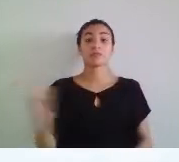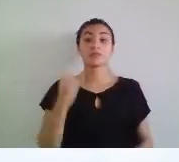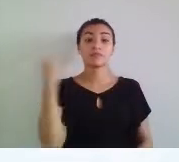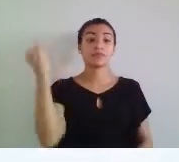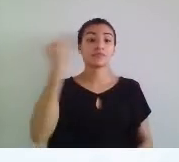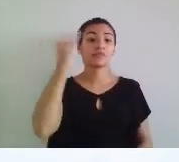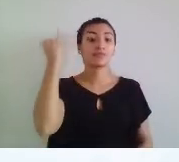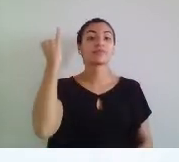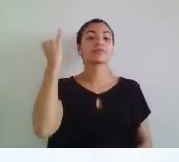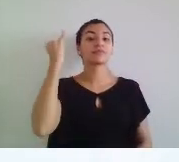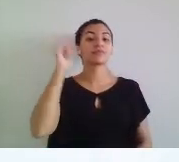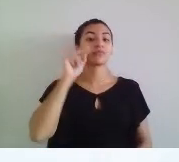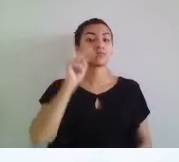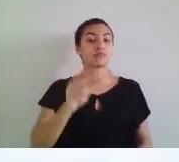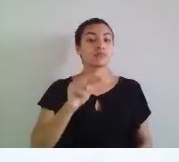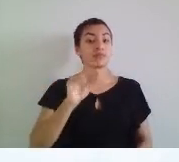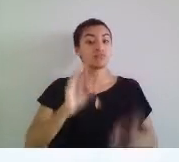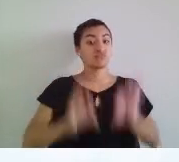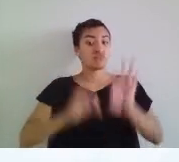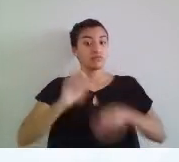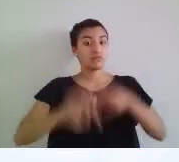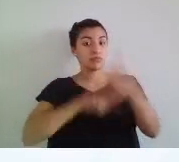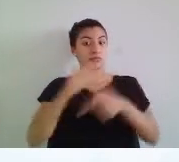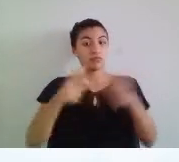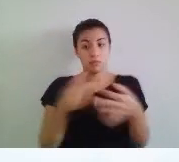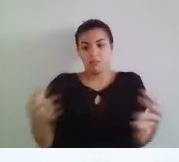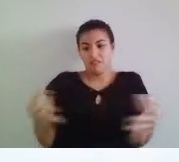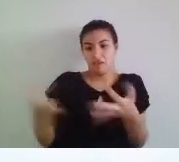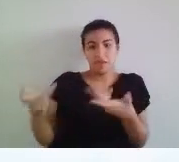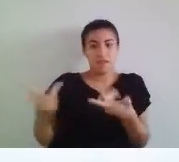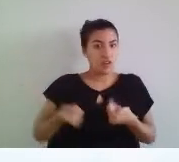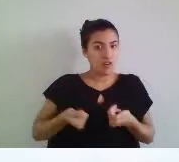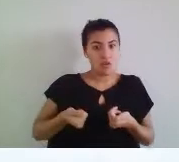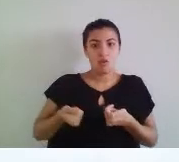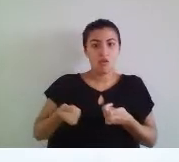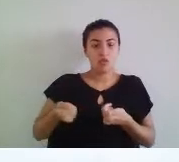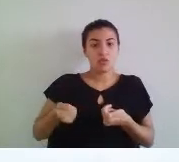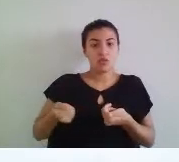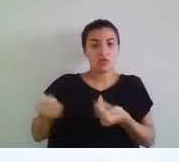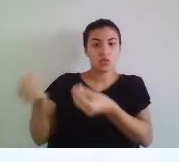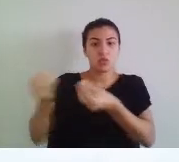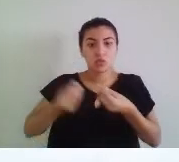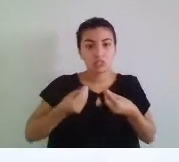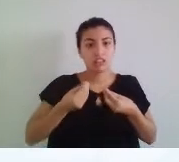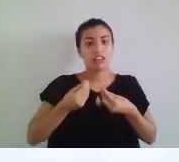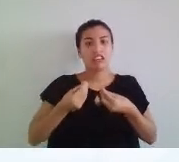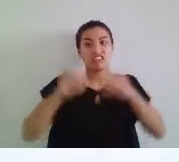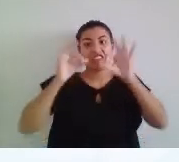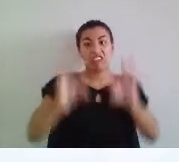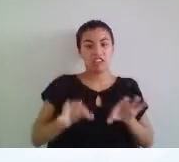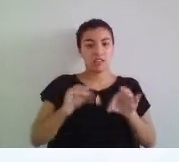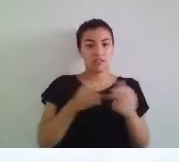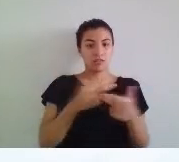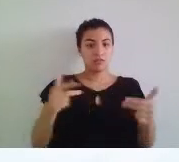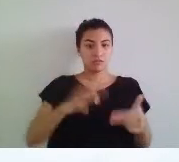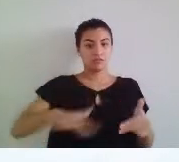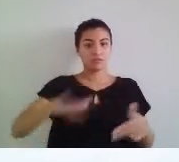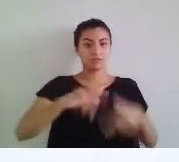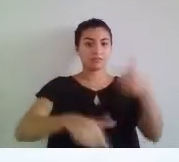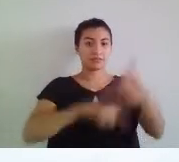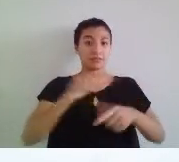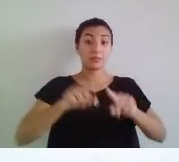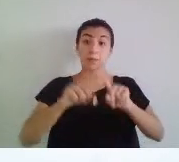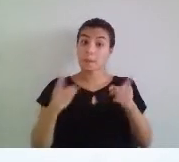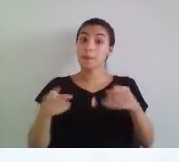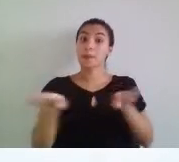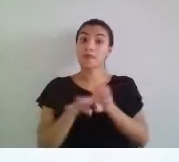ver só a justiça do trabalho como algo perfeito, maravilhoso, que traz, claro, a justeza às causas trabalhistas, mas ela também tem